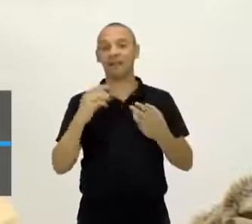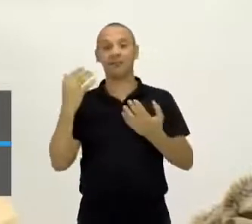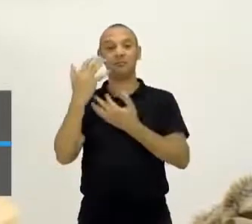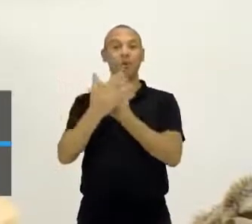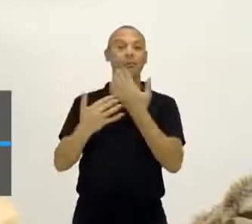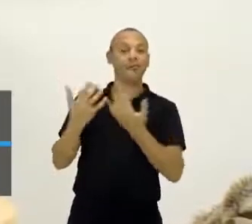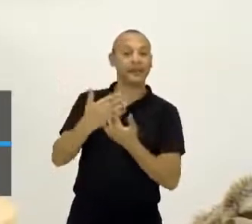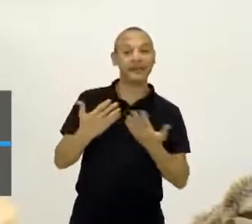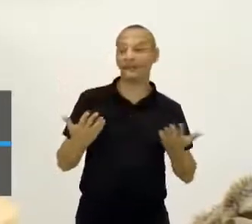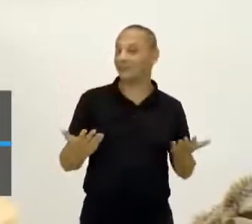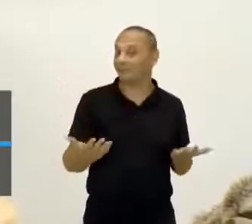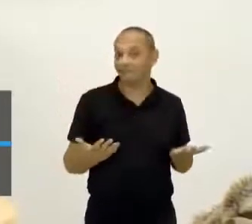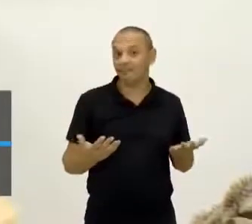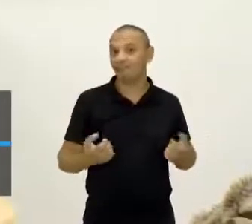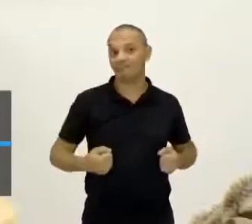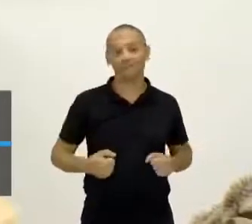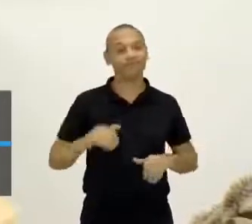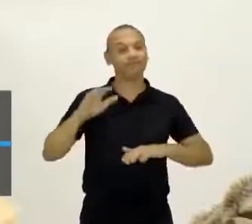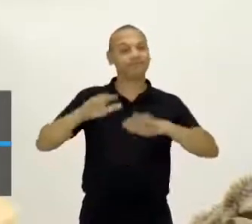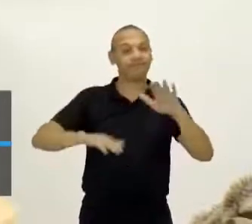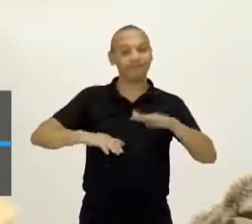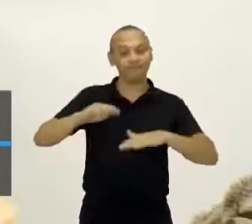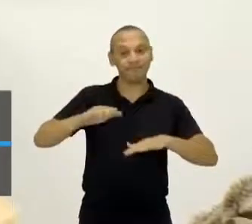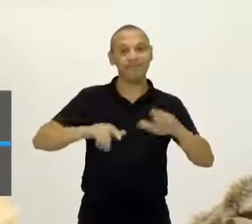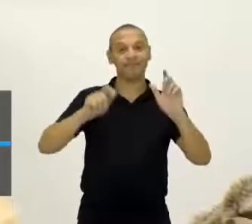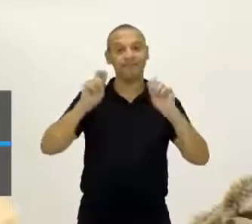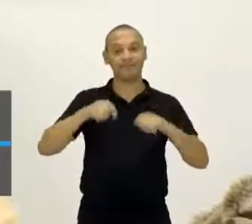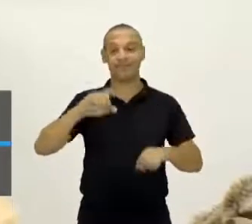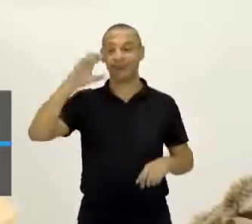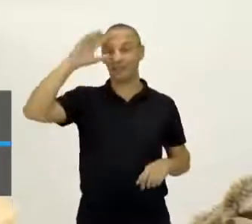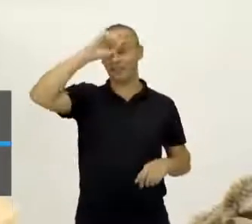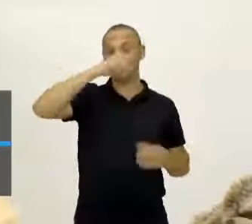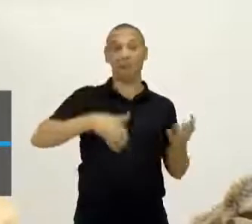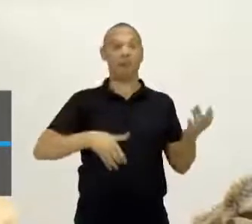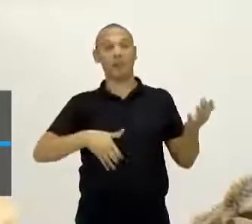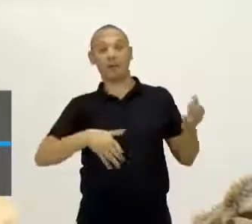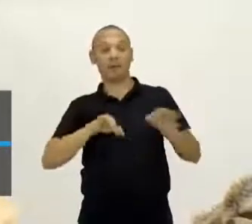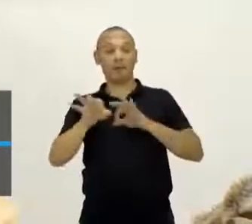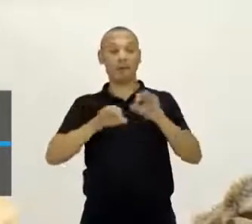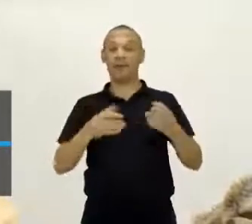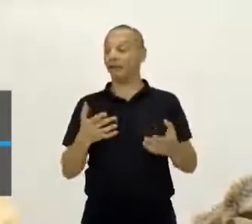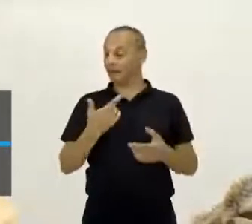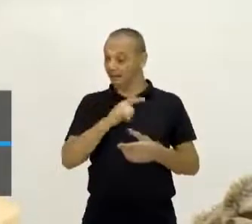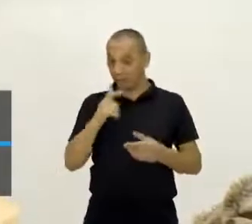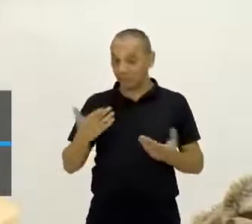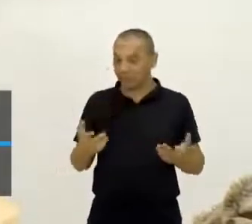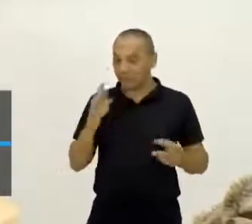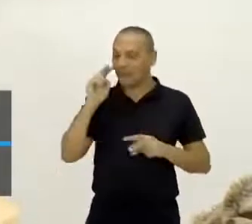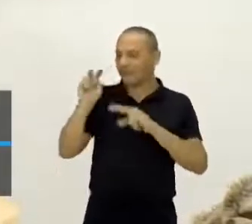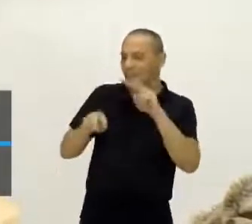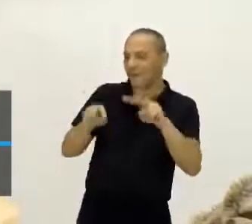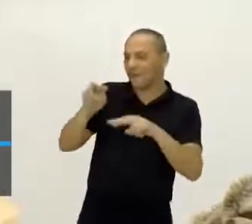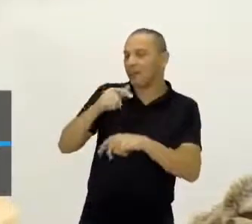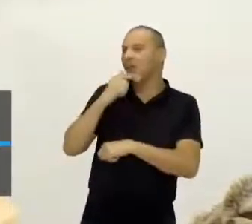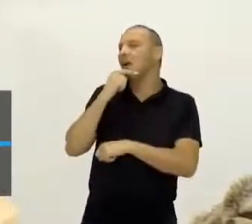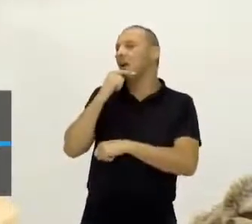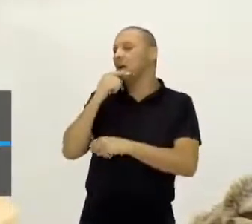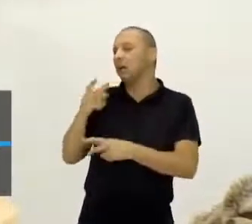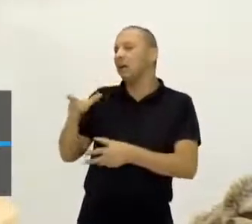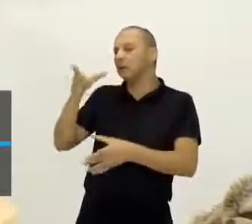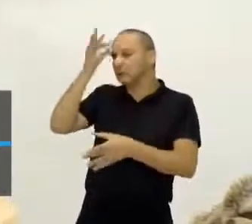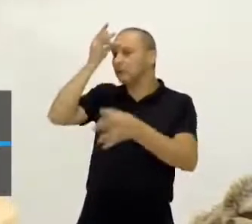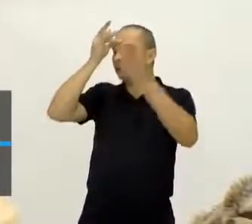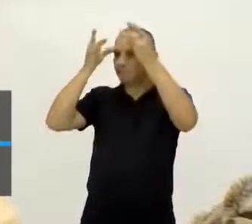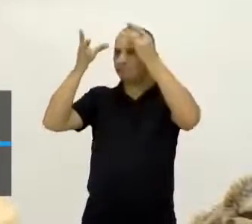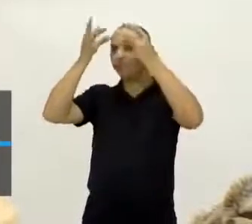música, né? Às vezes você... Aprender um instrumento. Às vezes você não tem um instrumento, mas só de ficar ali olhando daqui a pouco, sabe, dá